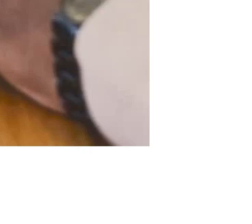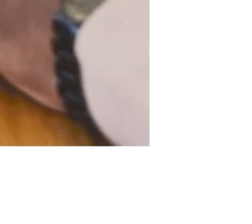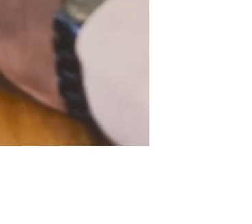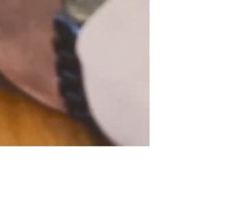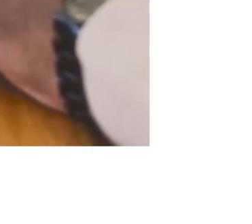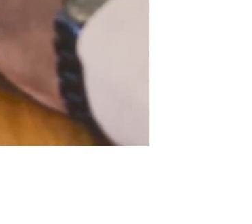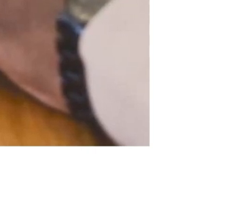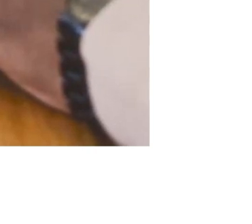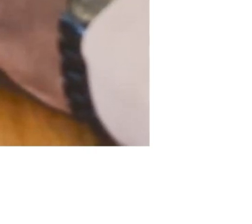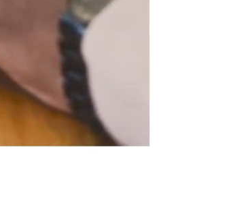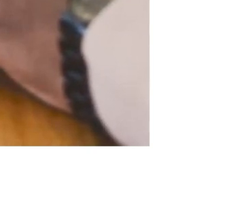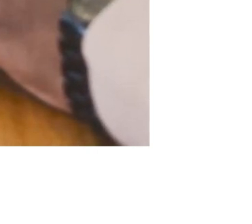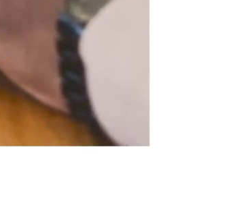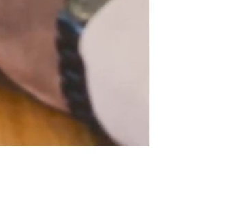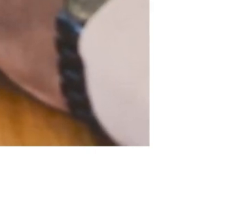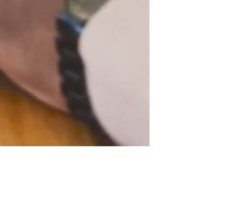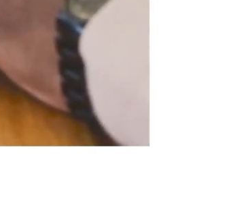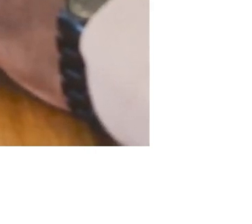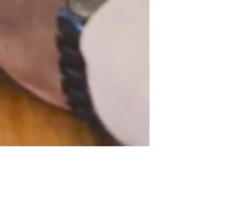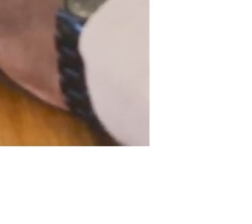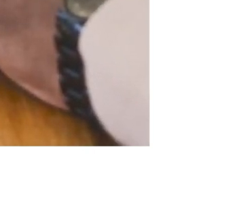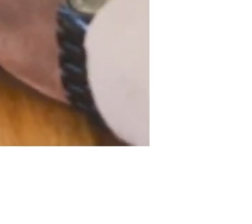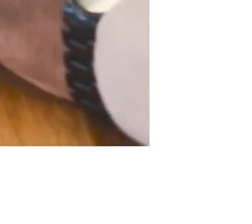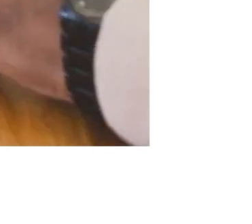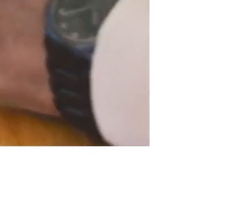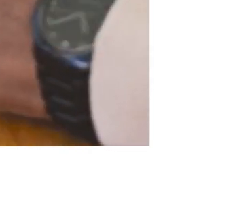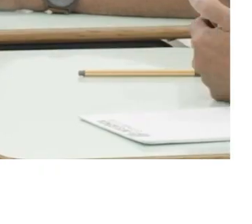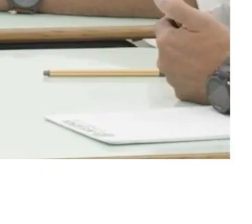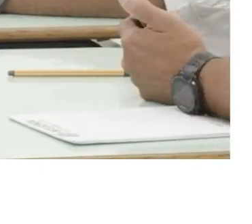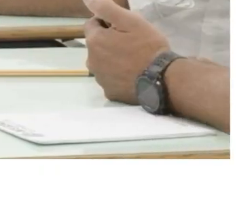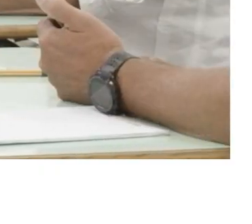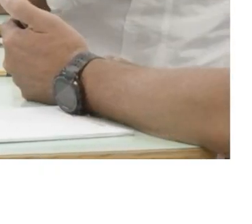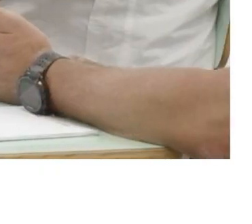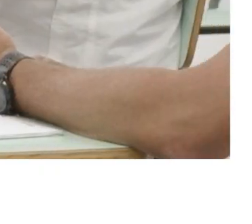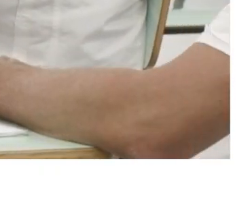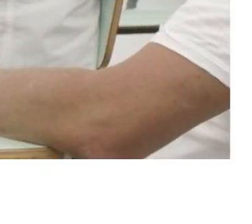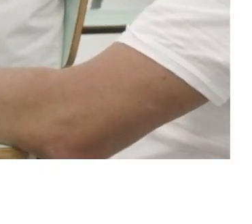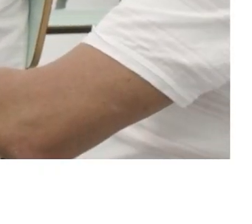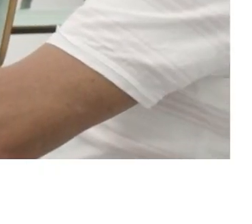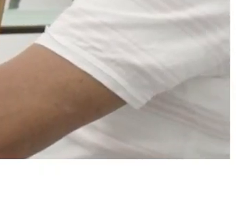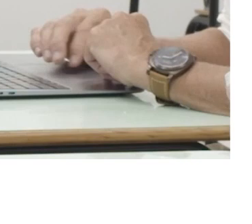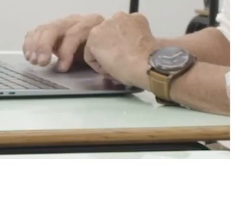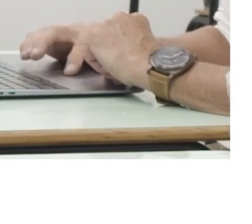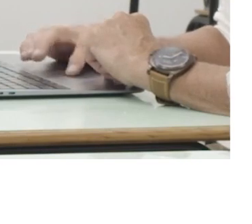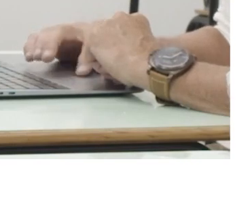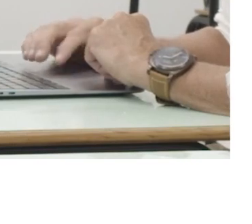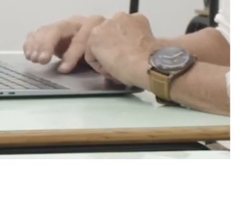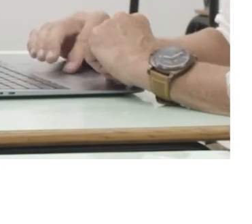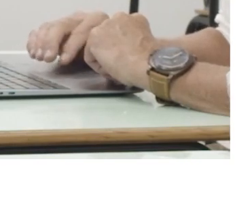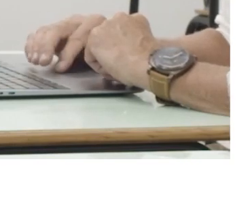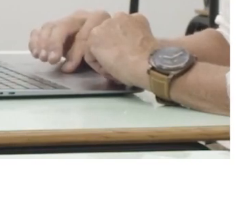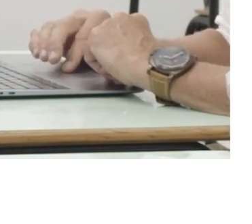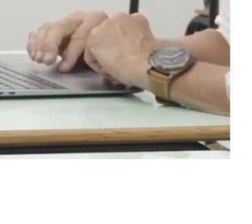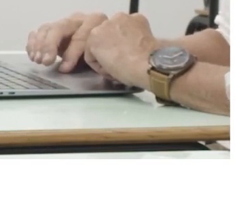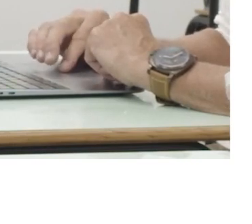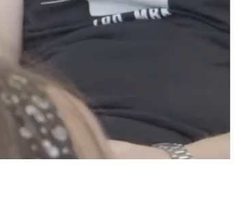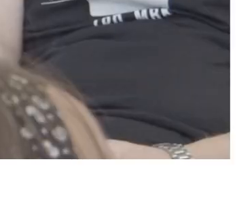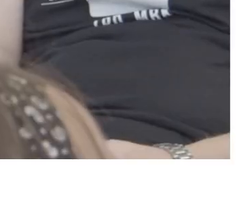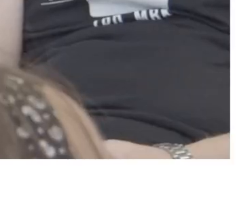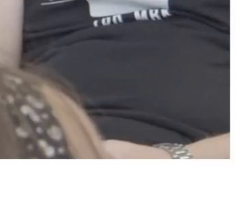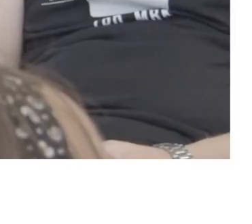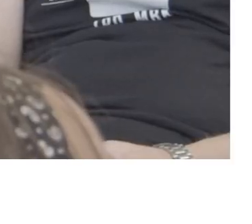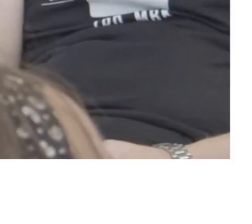dos municípios a construção de um mapa estratégico capaz de impulsionar a tomada de decisões esportivas com base em